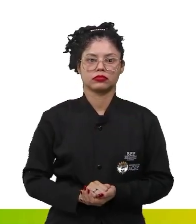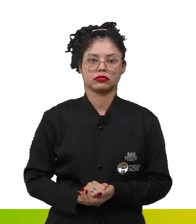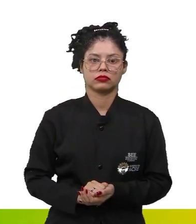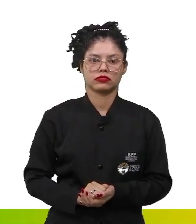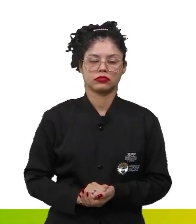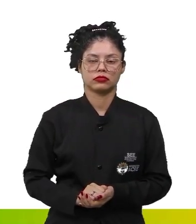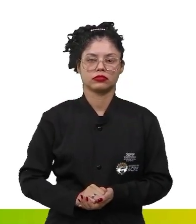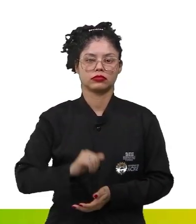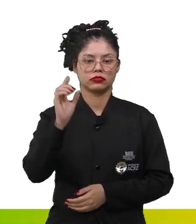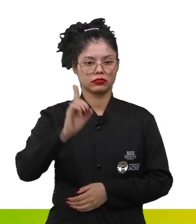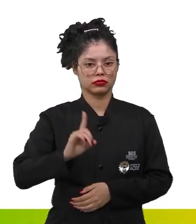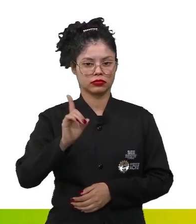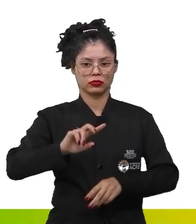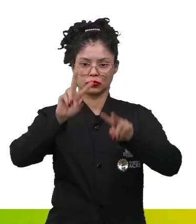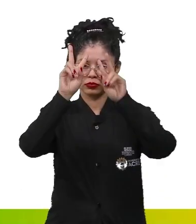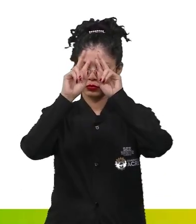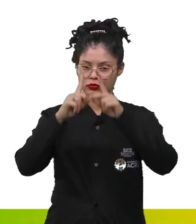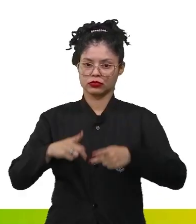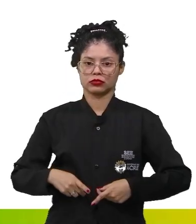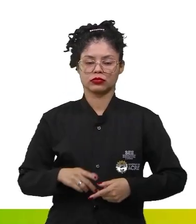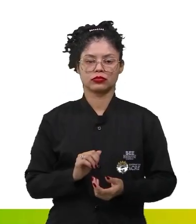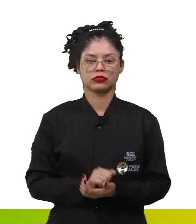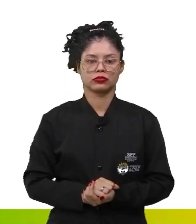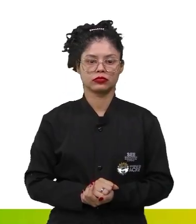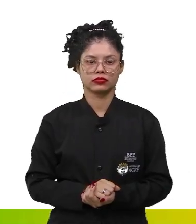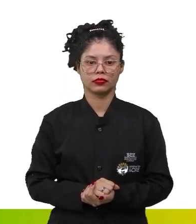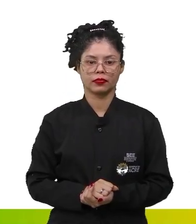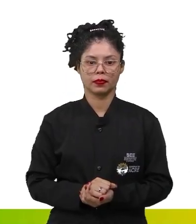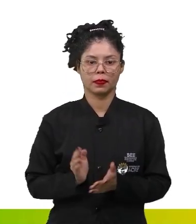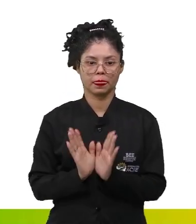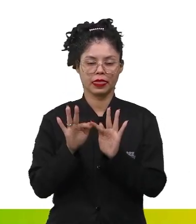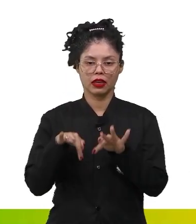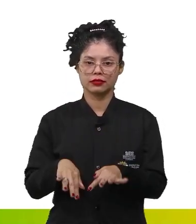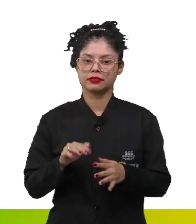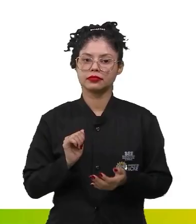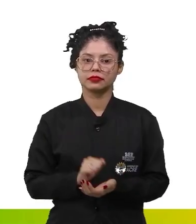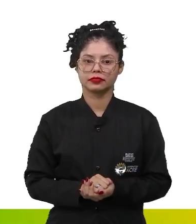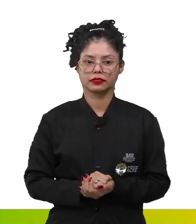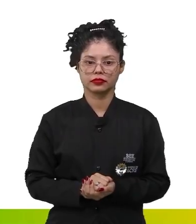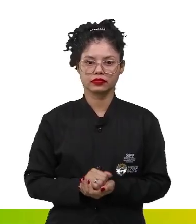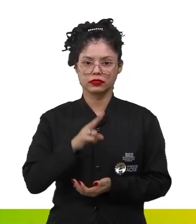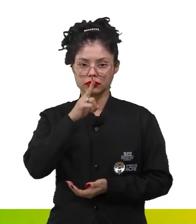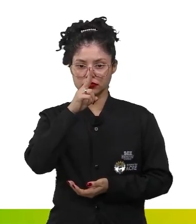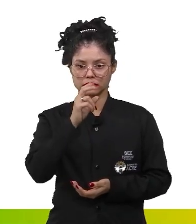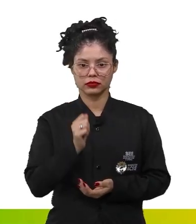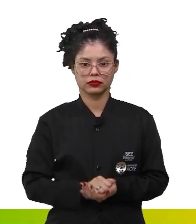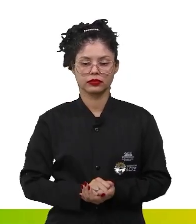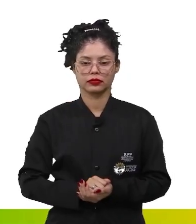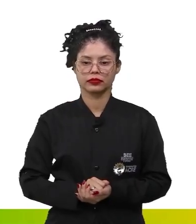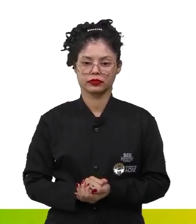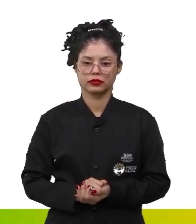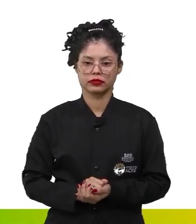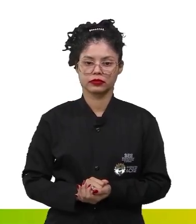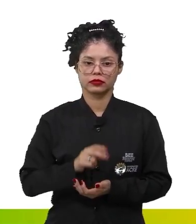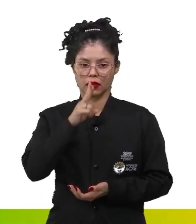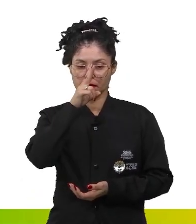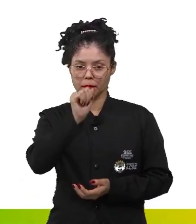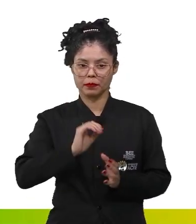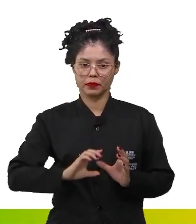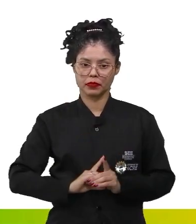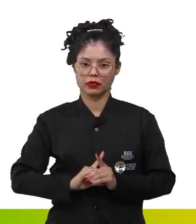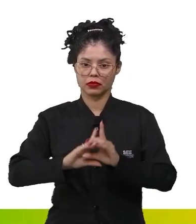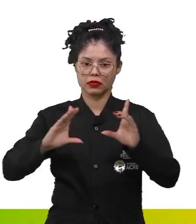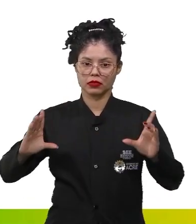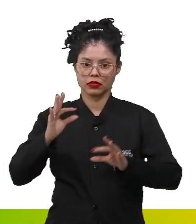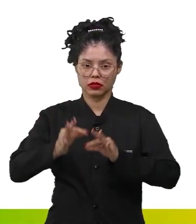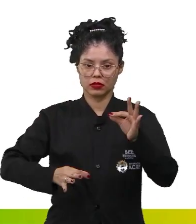uma cultura de respeito aos direitos humanos. Por final, pessoal, não menos importante, o fortalecimento